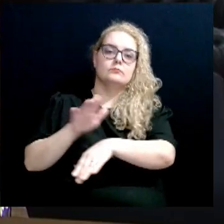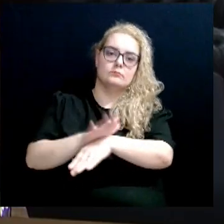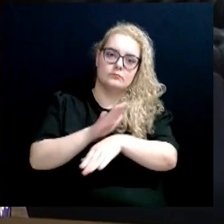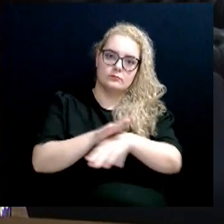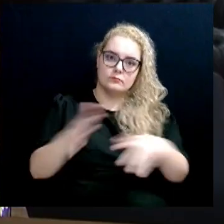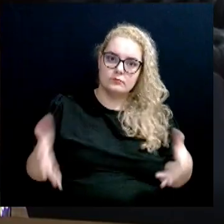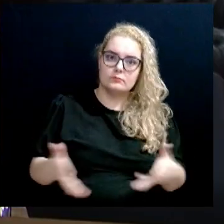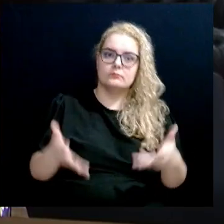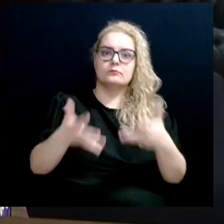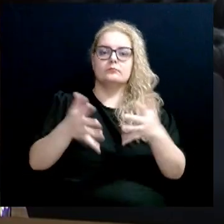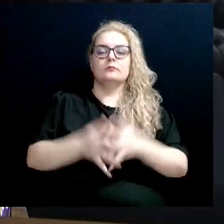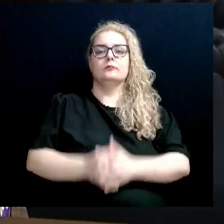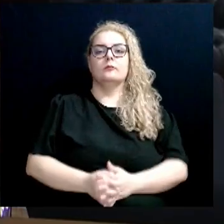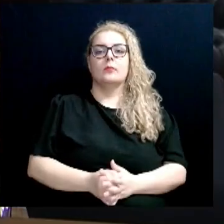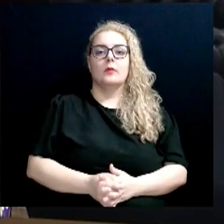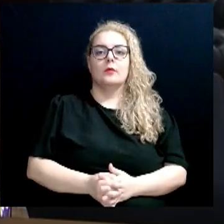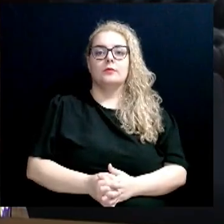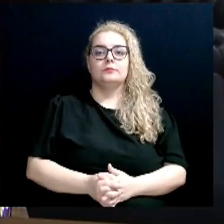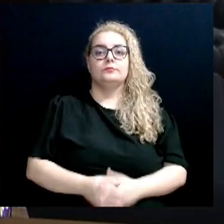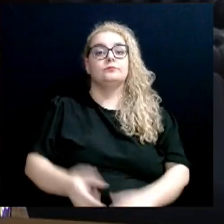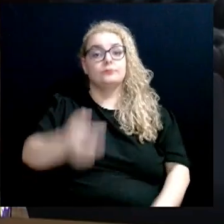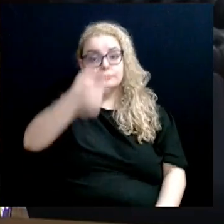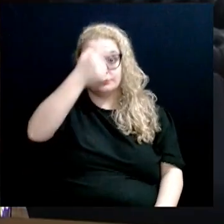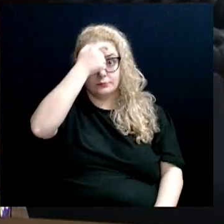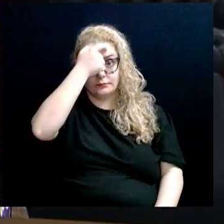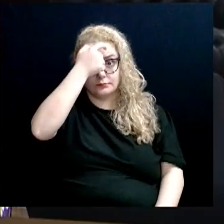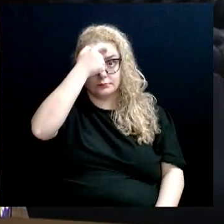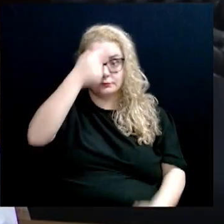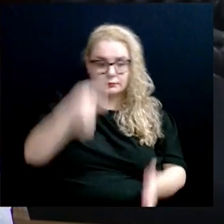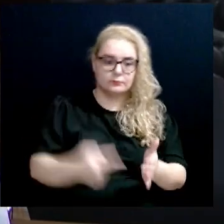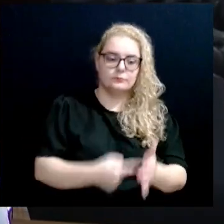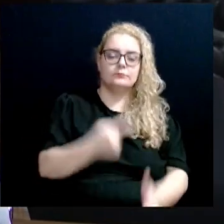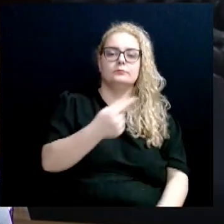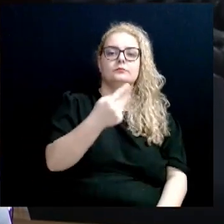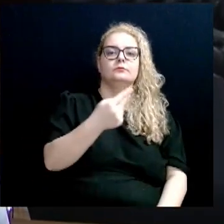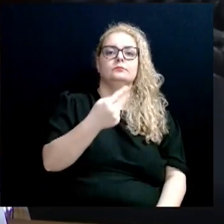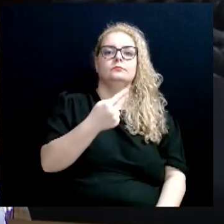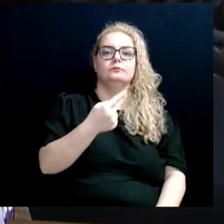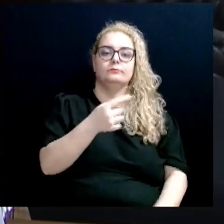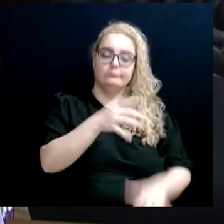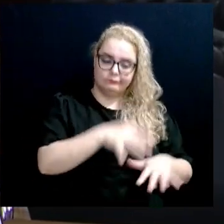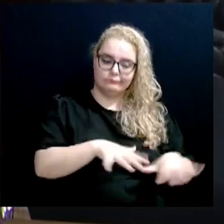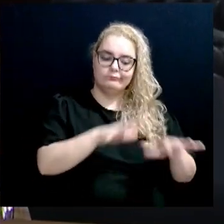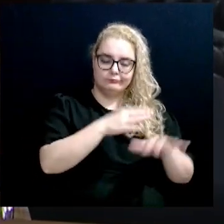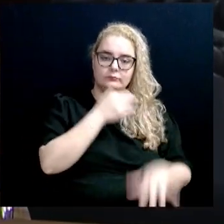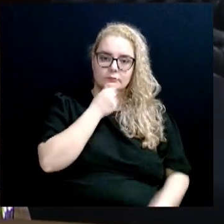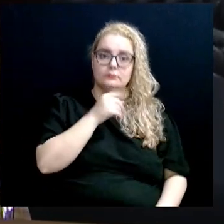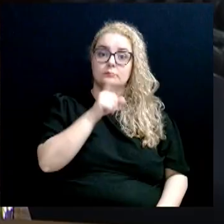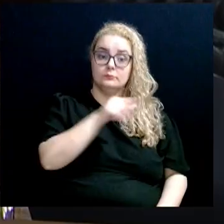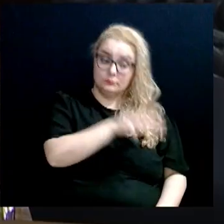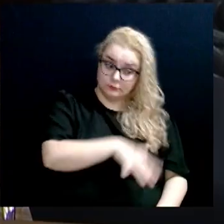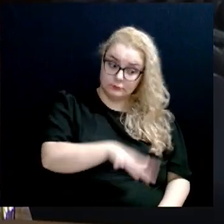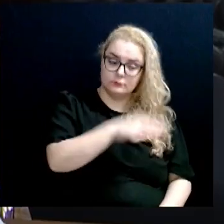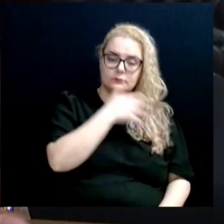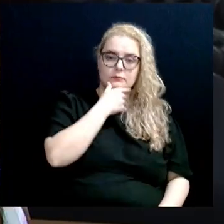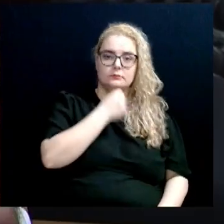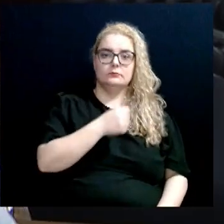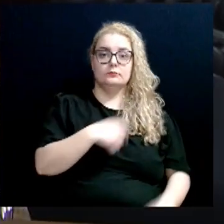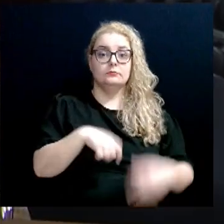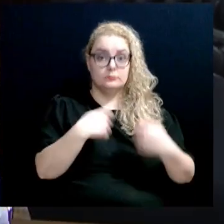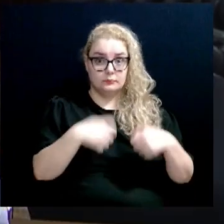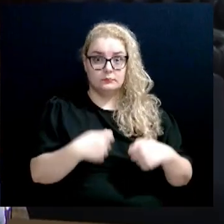A conscientização primeira tem que vir para os homens, né? São os homens que devem